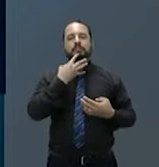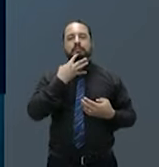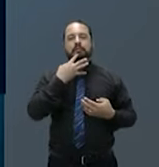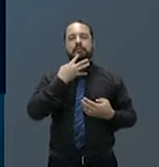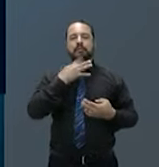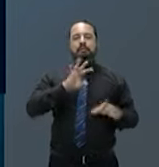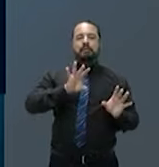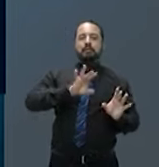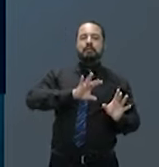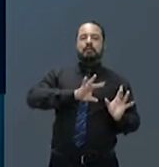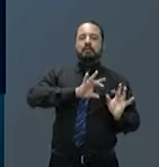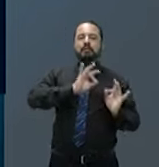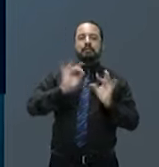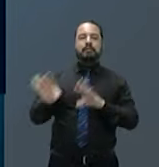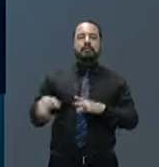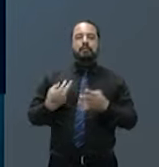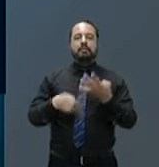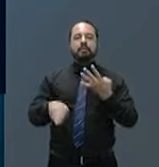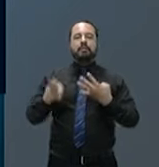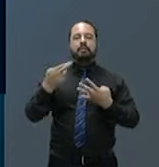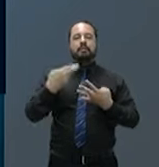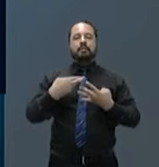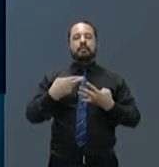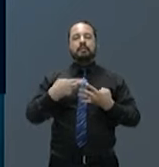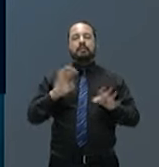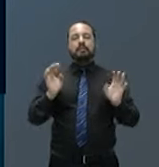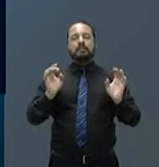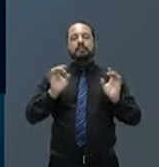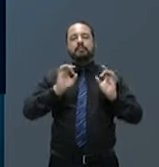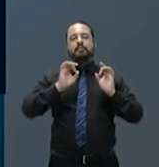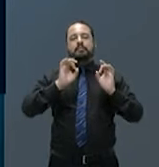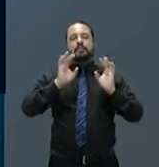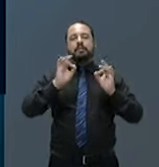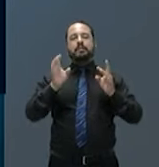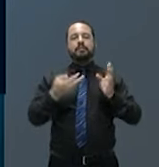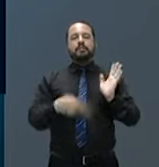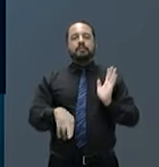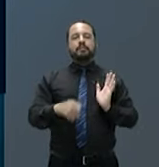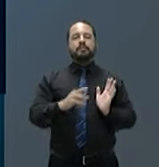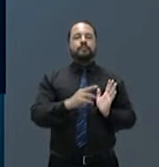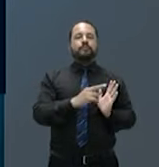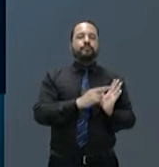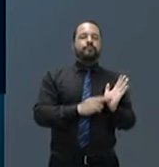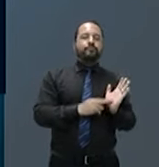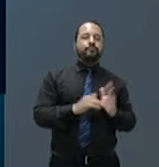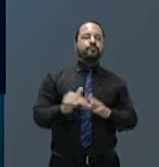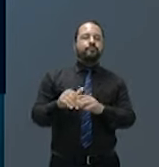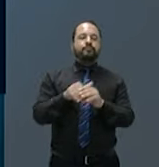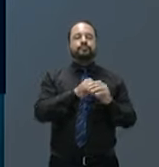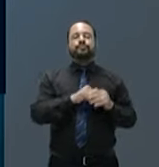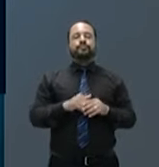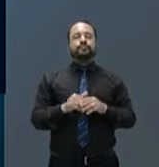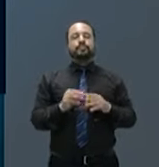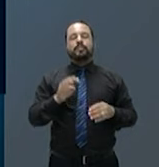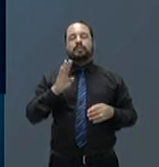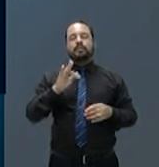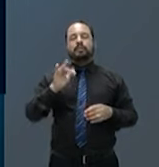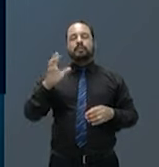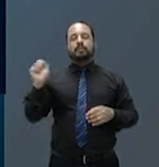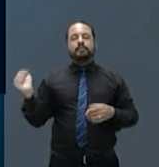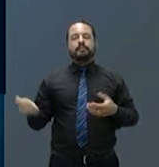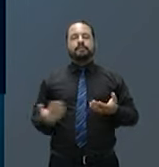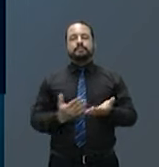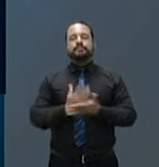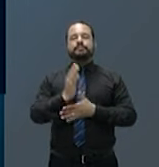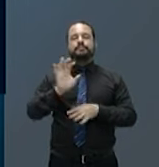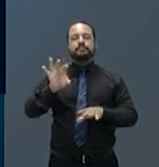por intempestividade. O voto do eminente relator, ministro Benedito Gonçalves, deu provimento aos